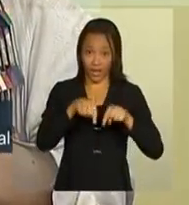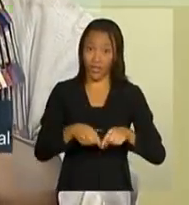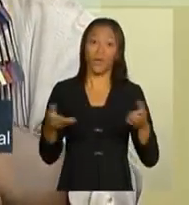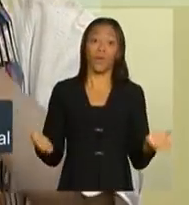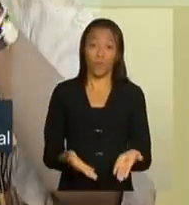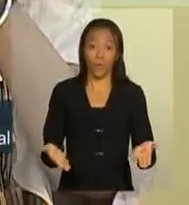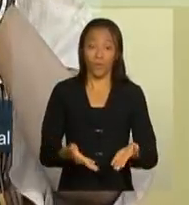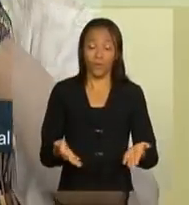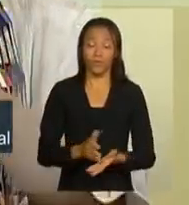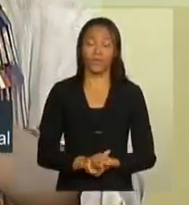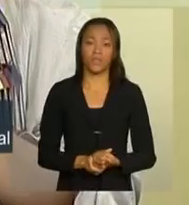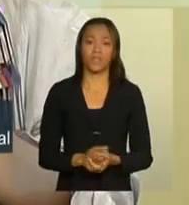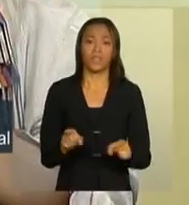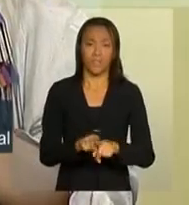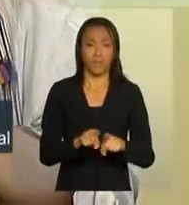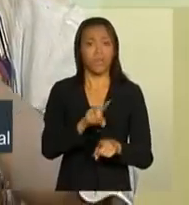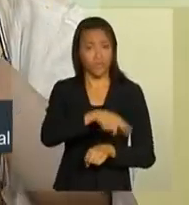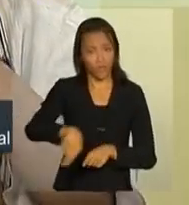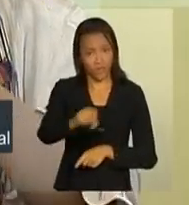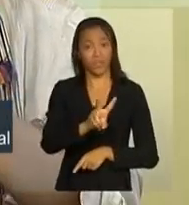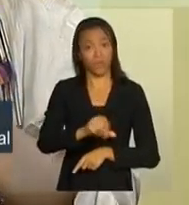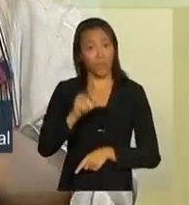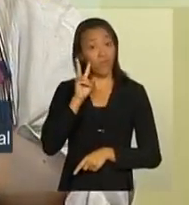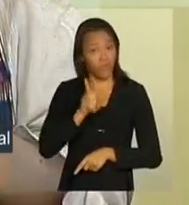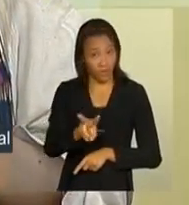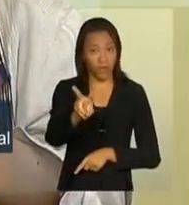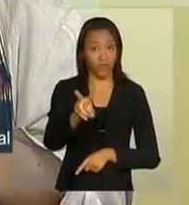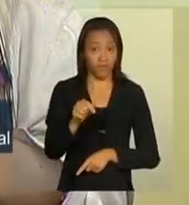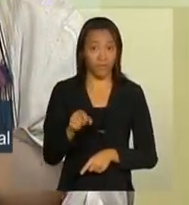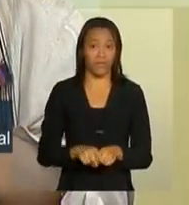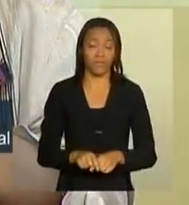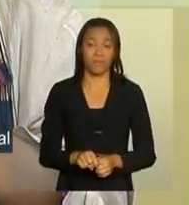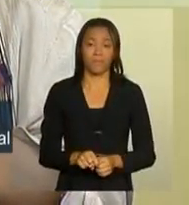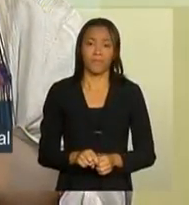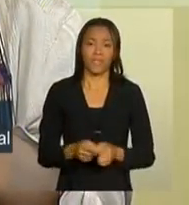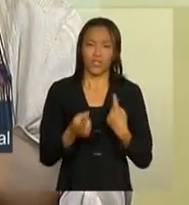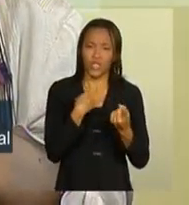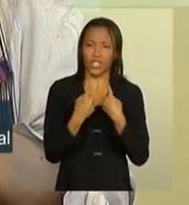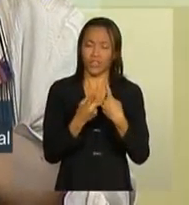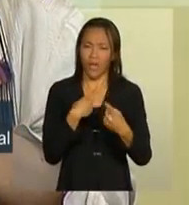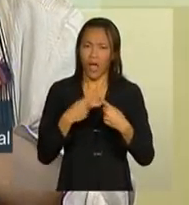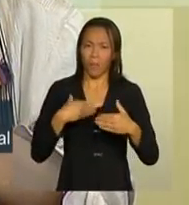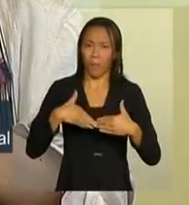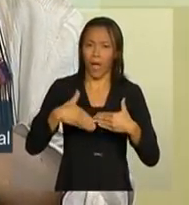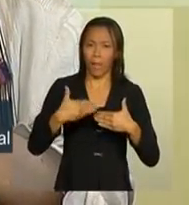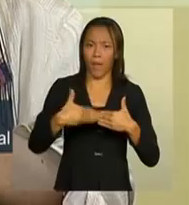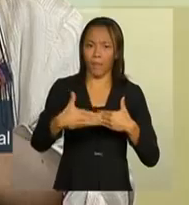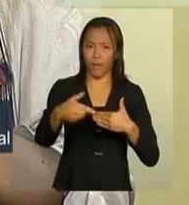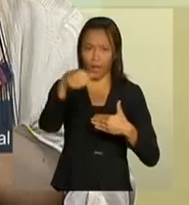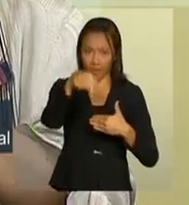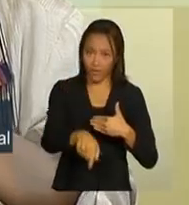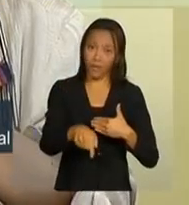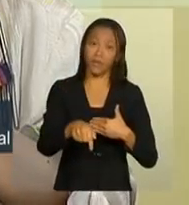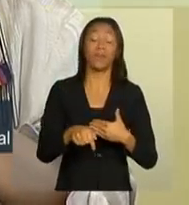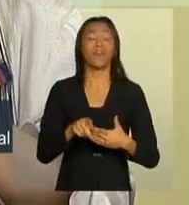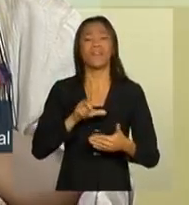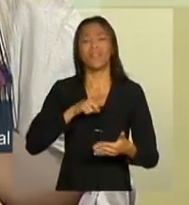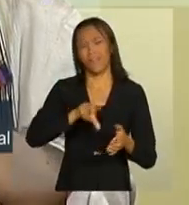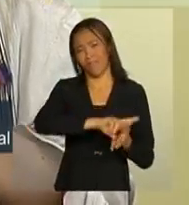momento. Como vocês verão ao longo desses diálogos, ah, existem